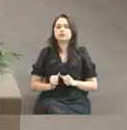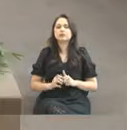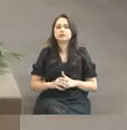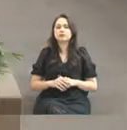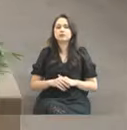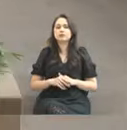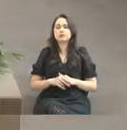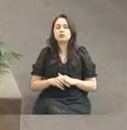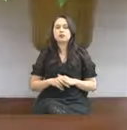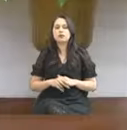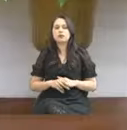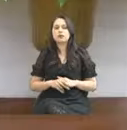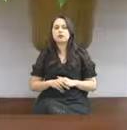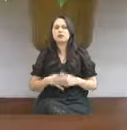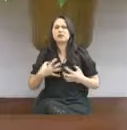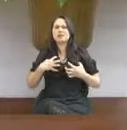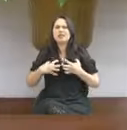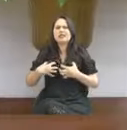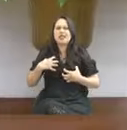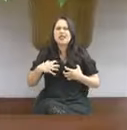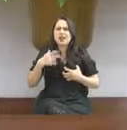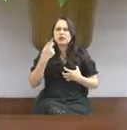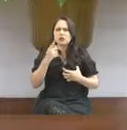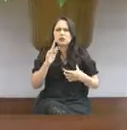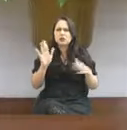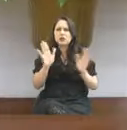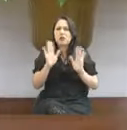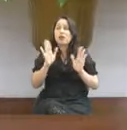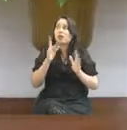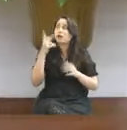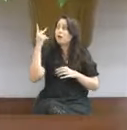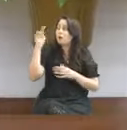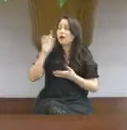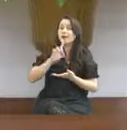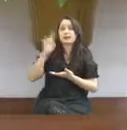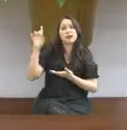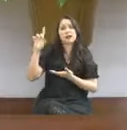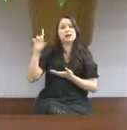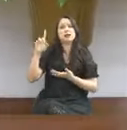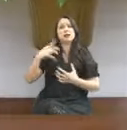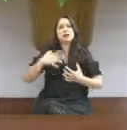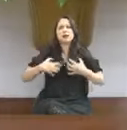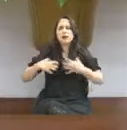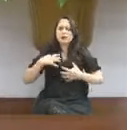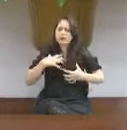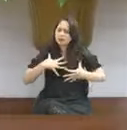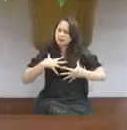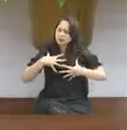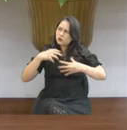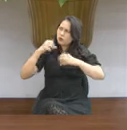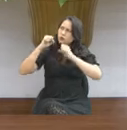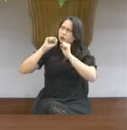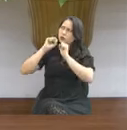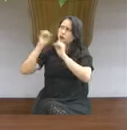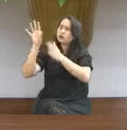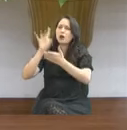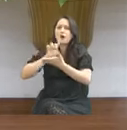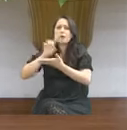Esse peso não é teu, é dele. É dele.